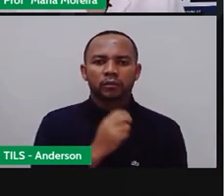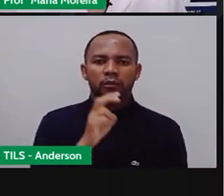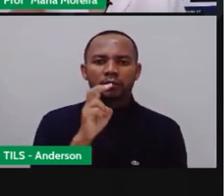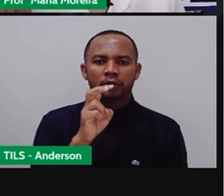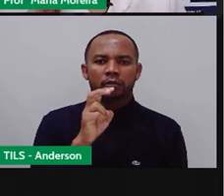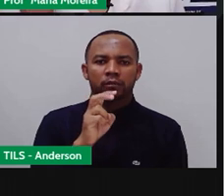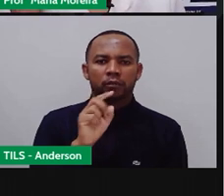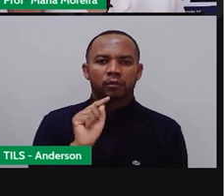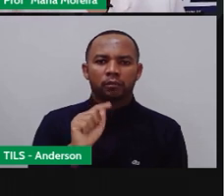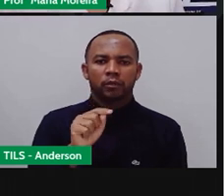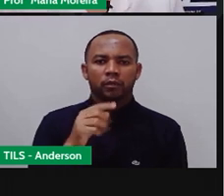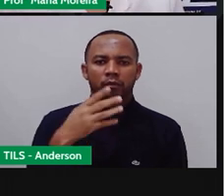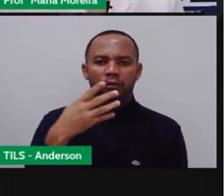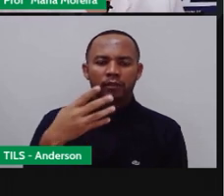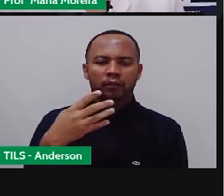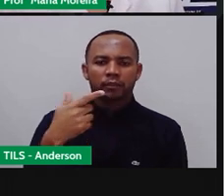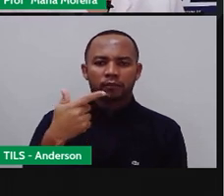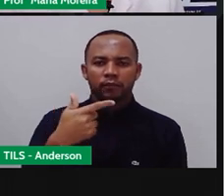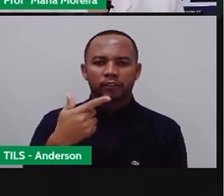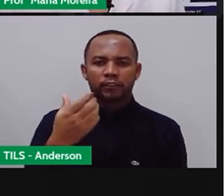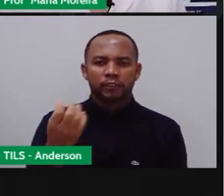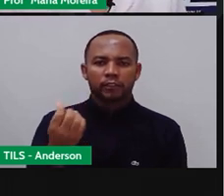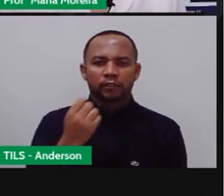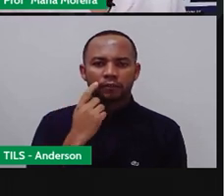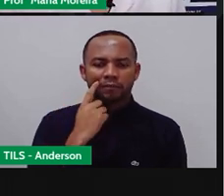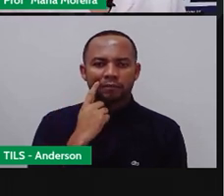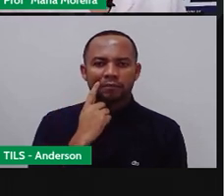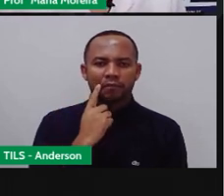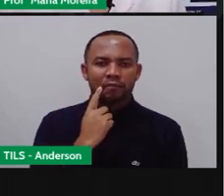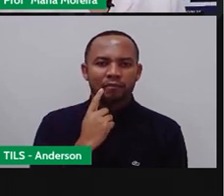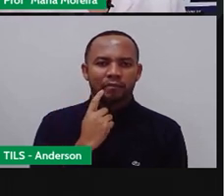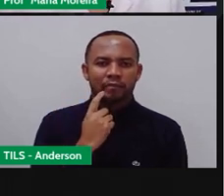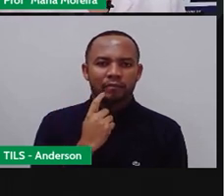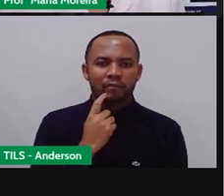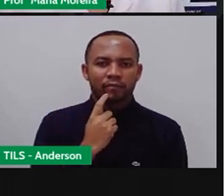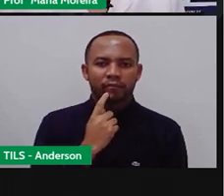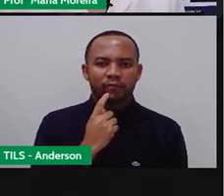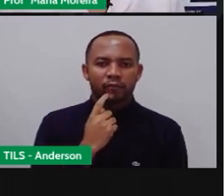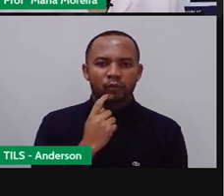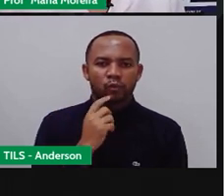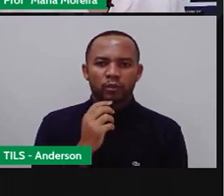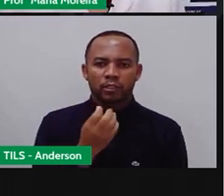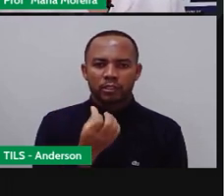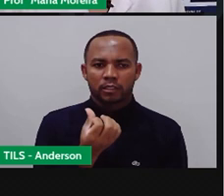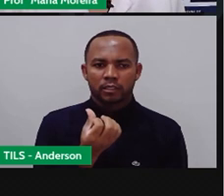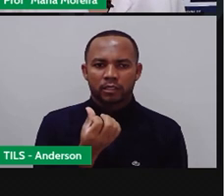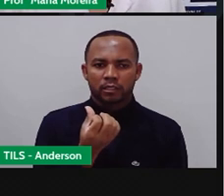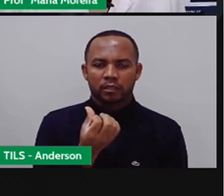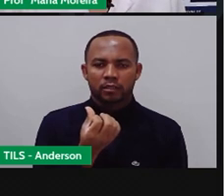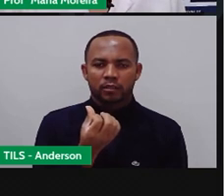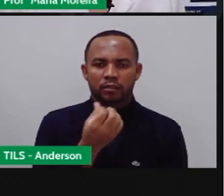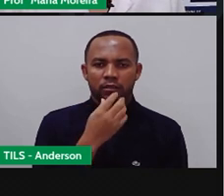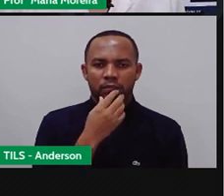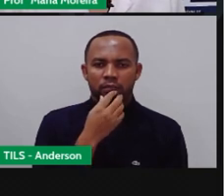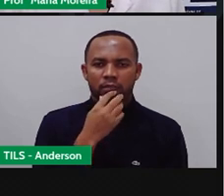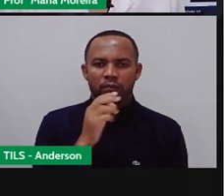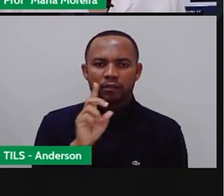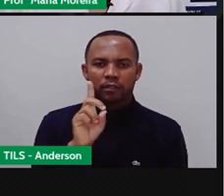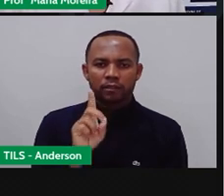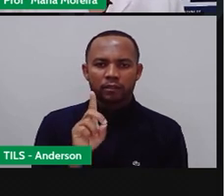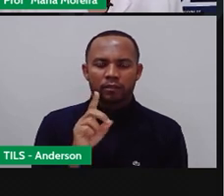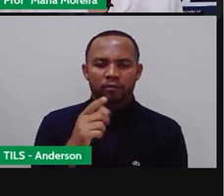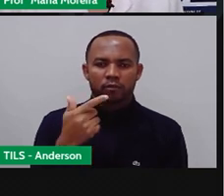5426 fácil da gente arrumar aqui né isso Quantas unidades olha seis e